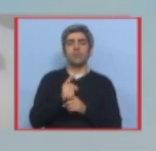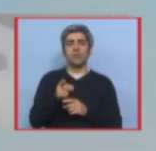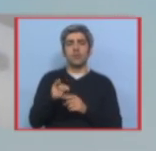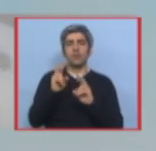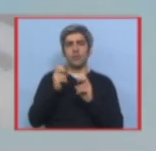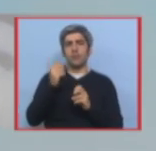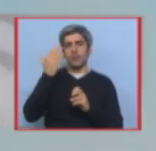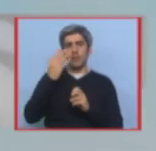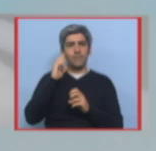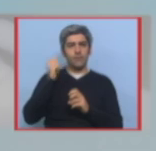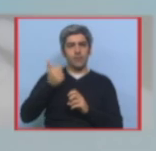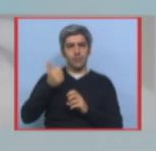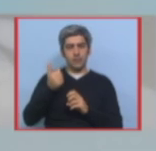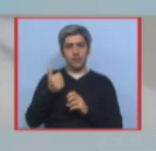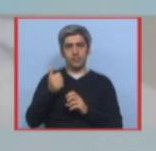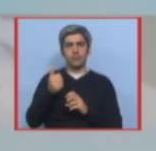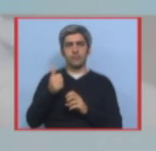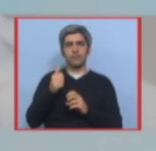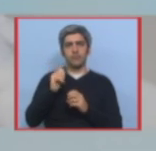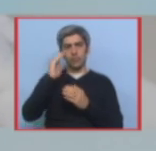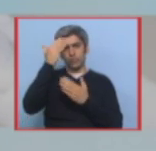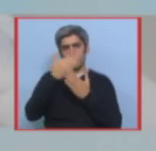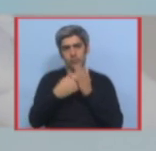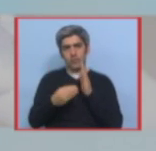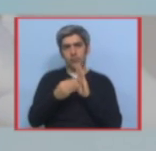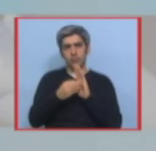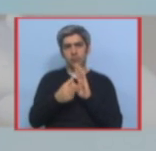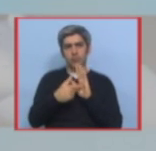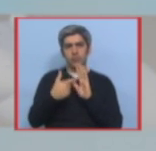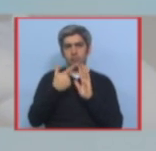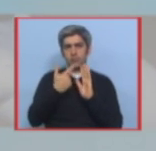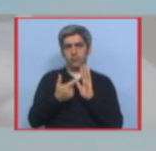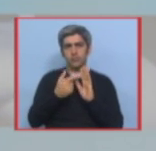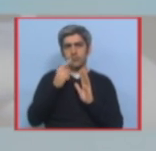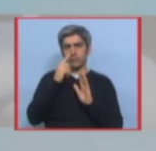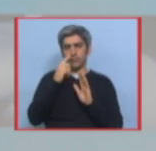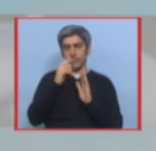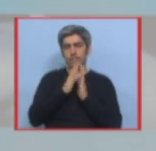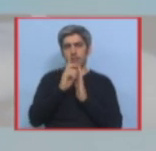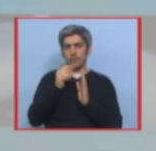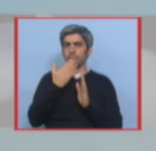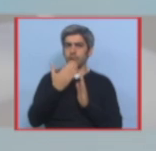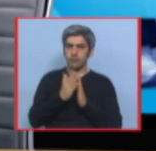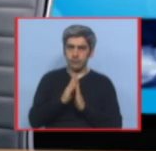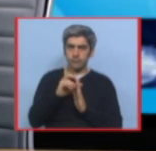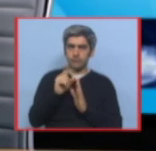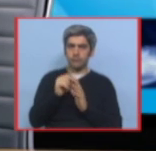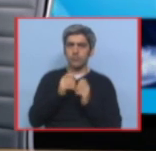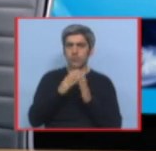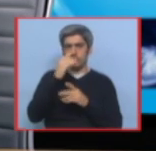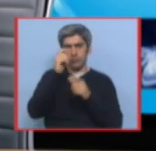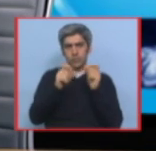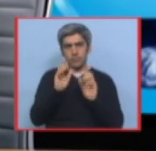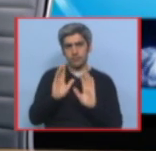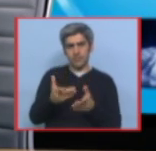de direitos fundamentais. Exatamente. Não é? Está consagrado na Constituição. Está consagrado. A própria doutrina social da Igreja muito apela também a que todas as pessoas